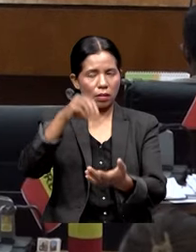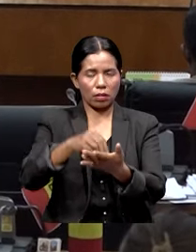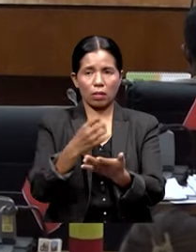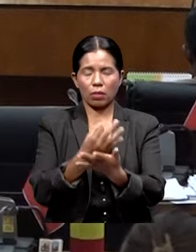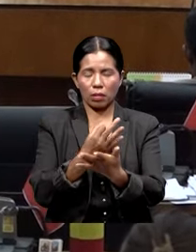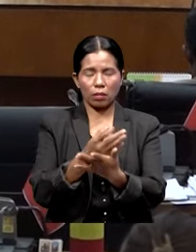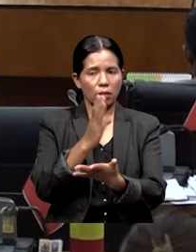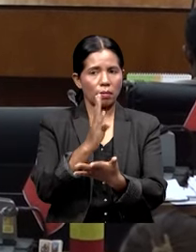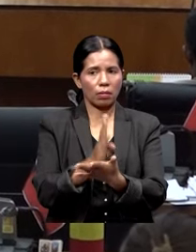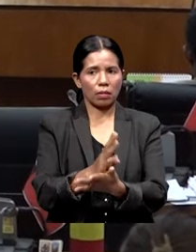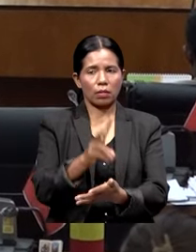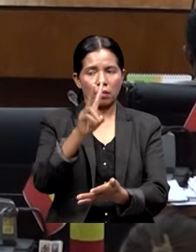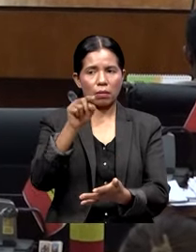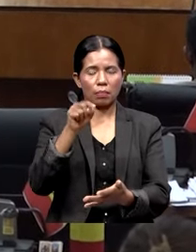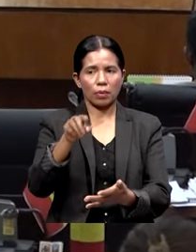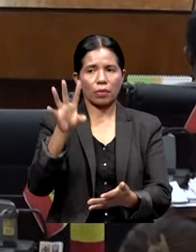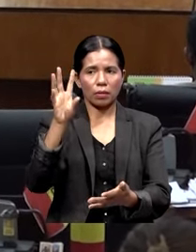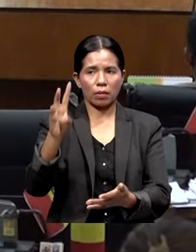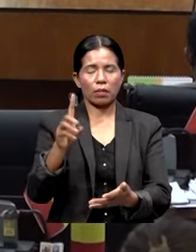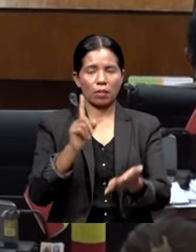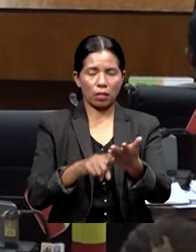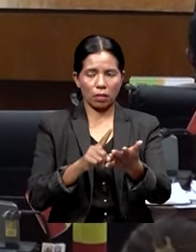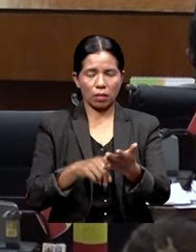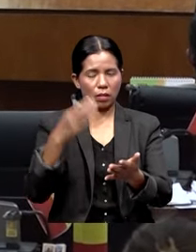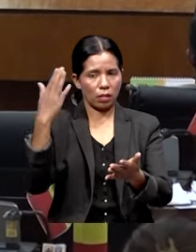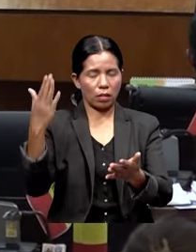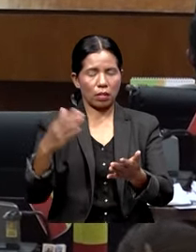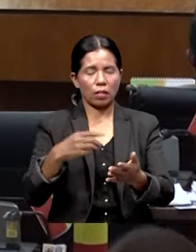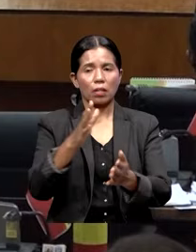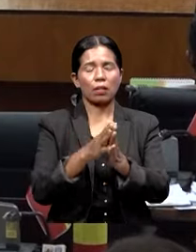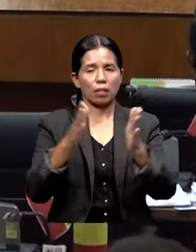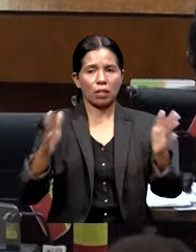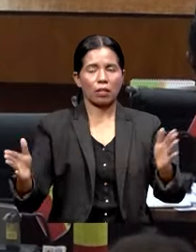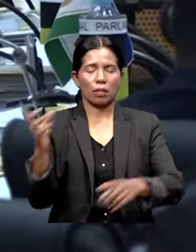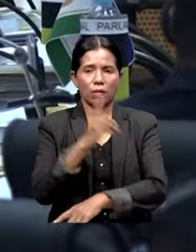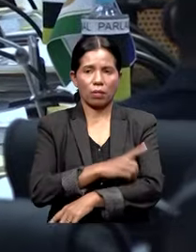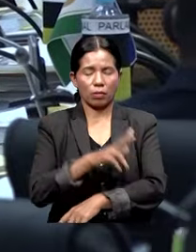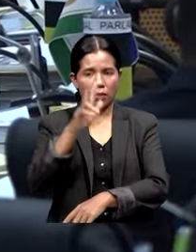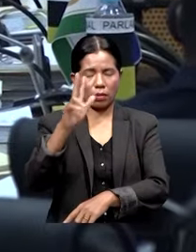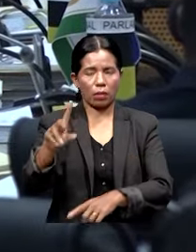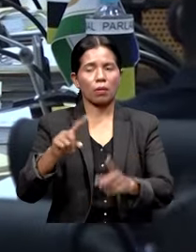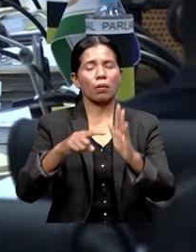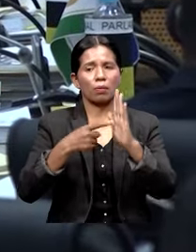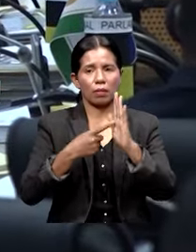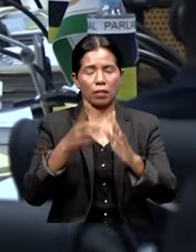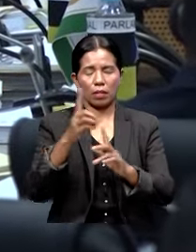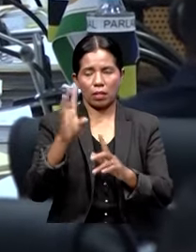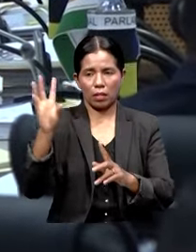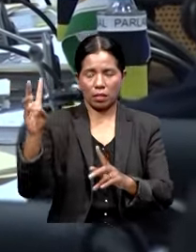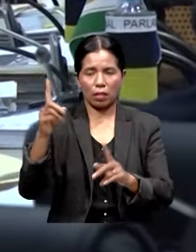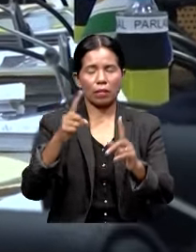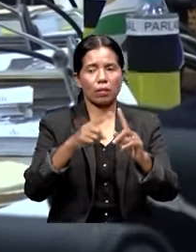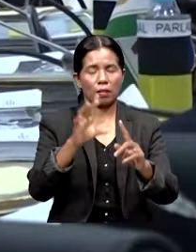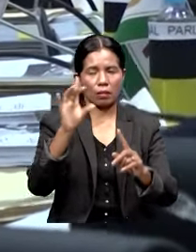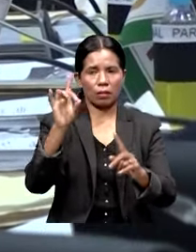montante bilhão rua ponto nen, se discute e a fase generalidade durante o loron tolo, a rússia loron nen to loron walo